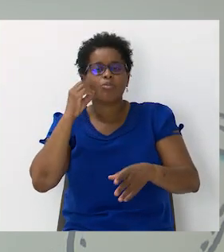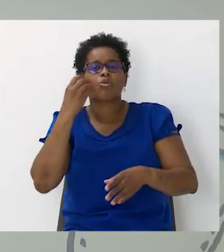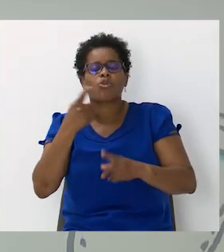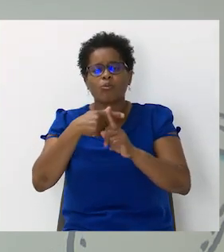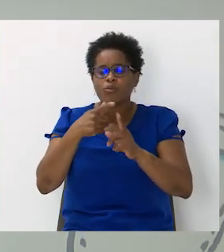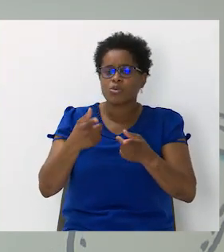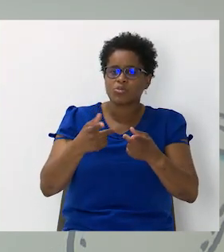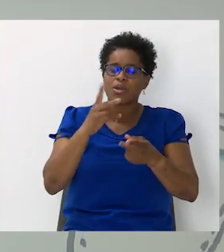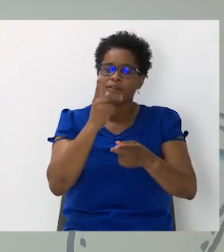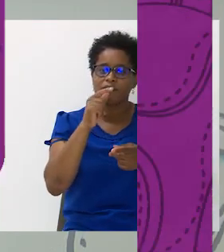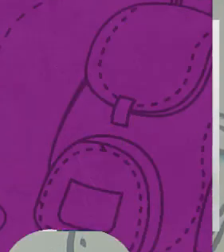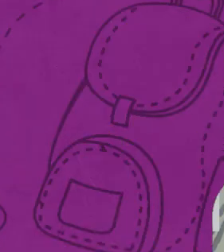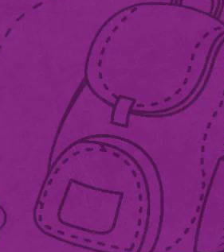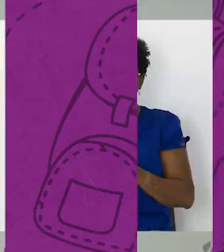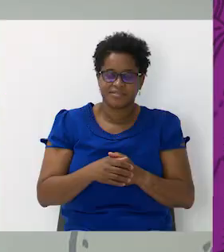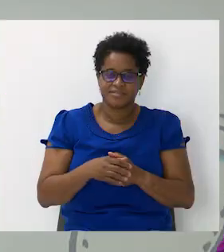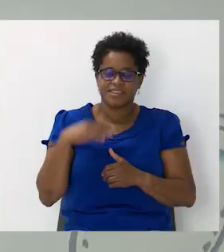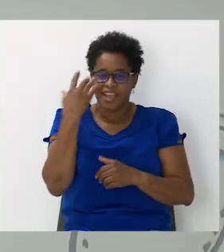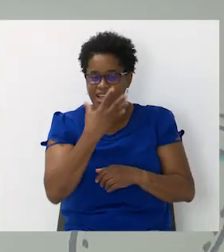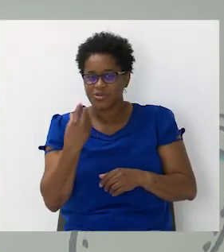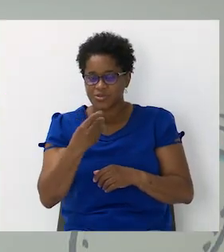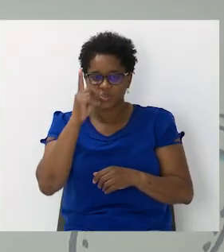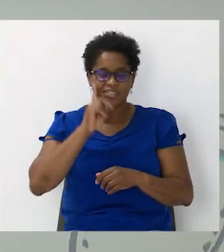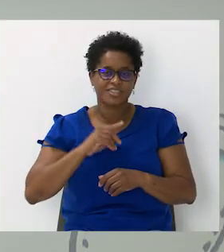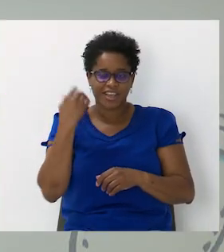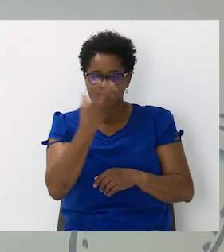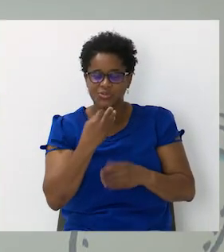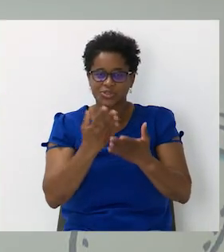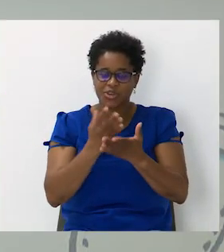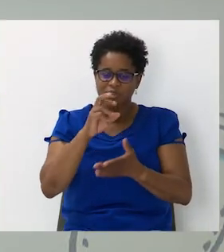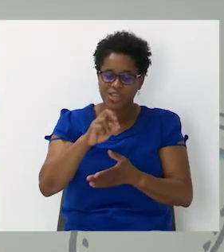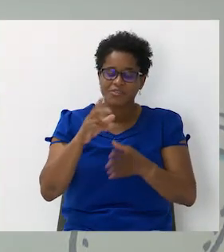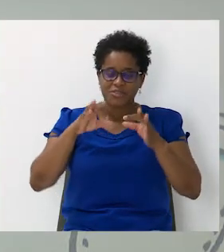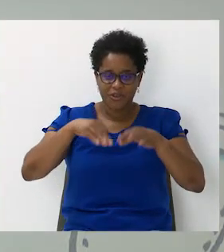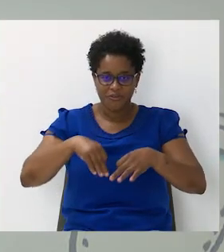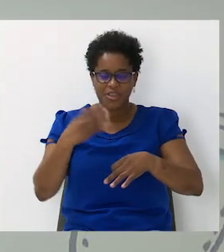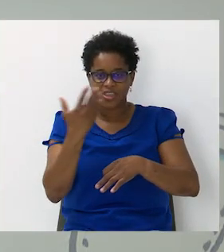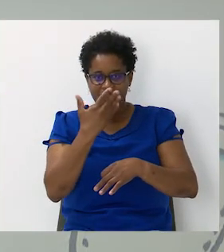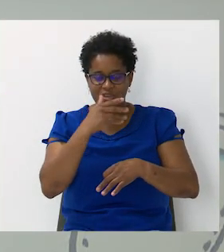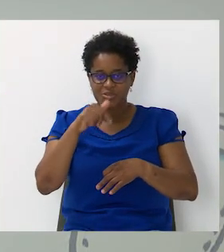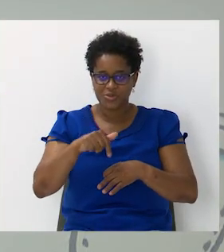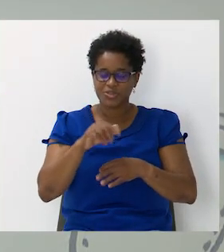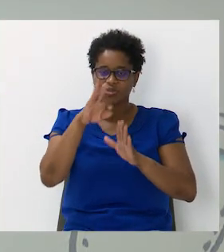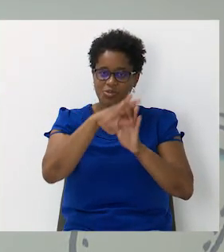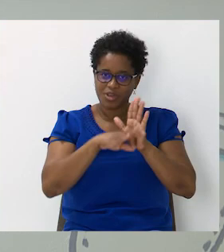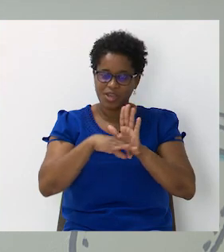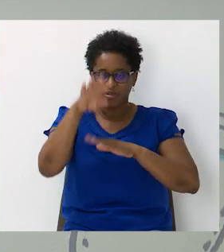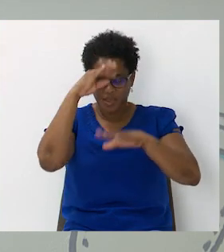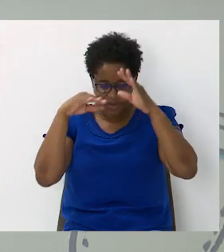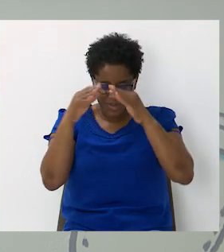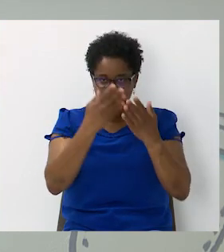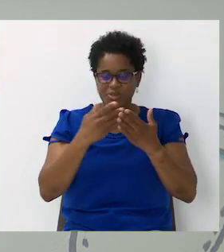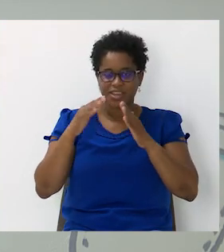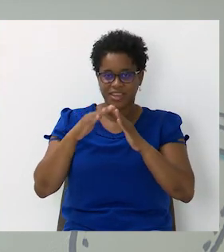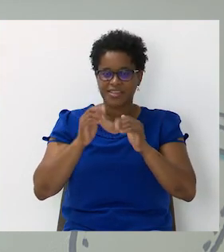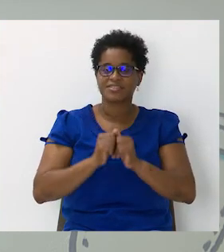com vetores. Alunos e alunas do 8º ano, chegamos ao fim da nossa aula de hoje no programa Aprender a